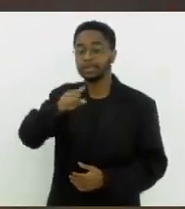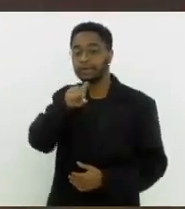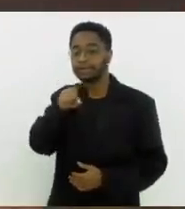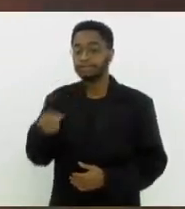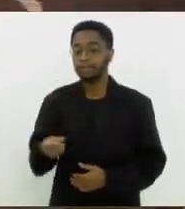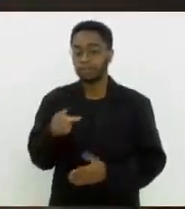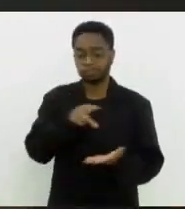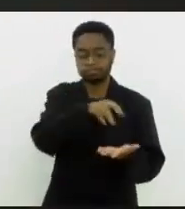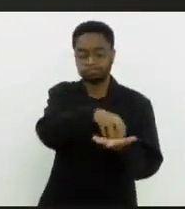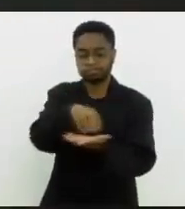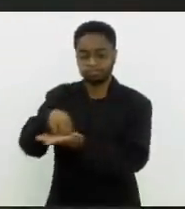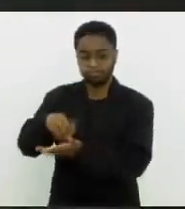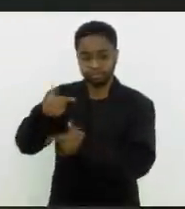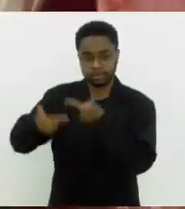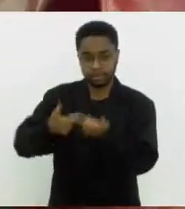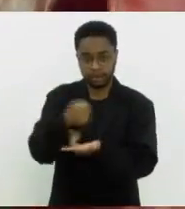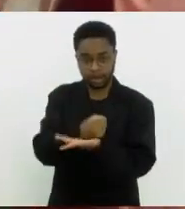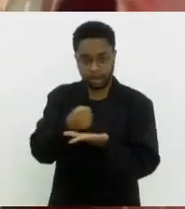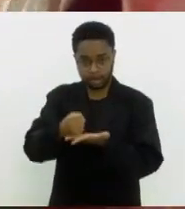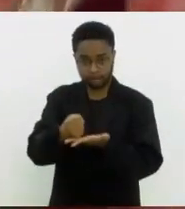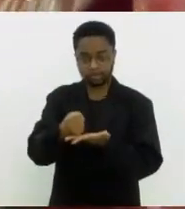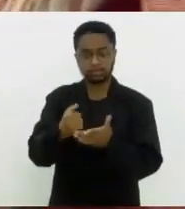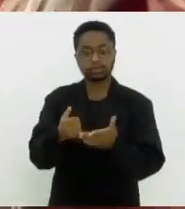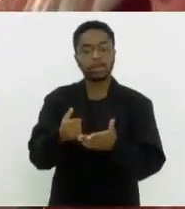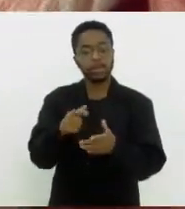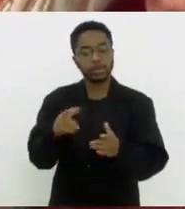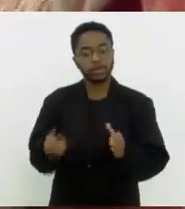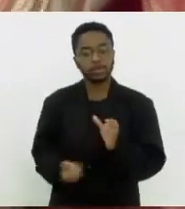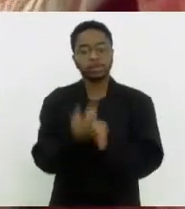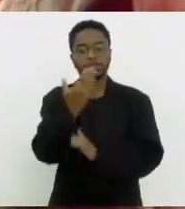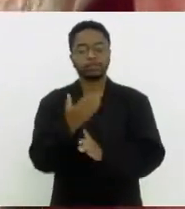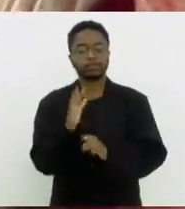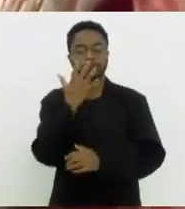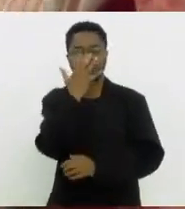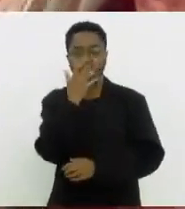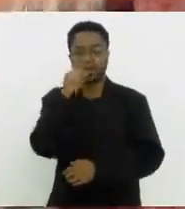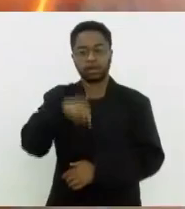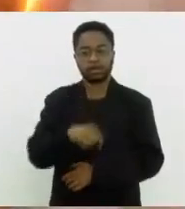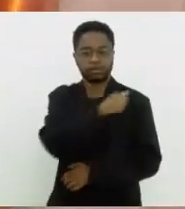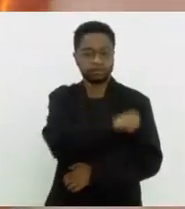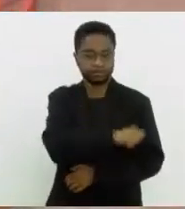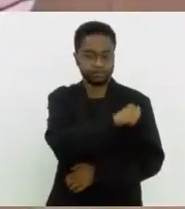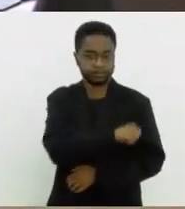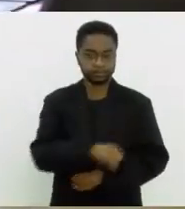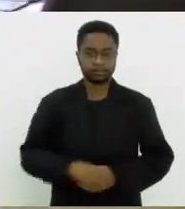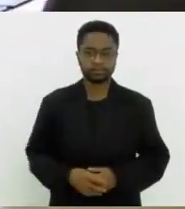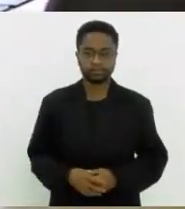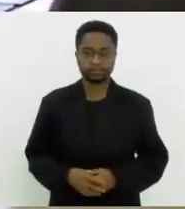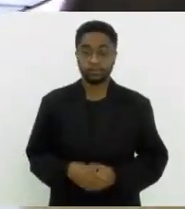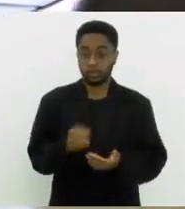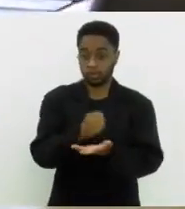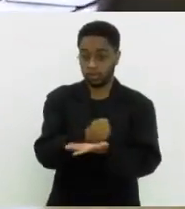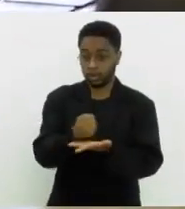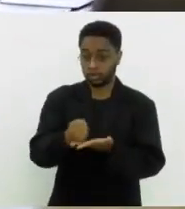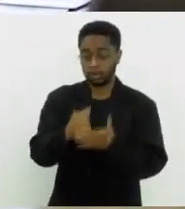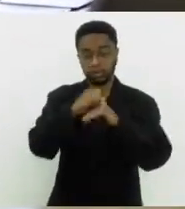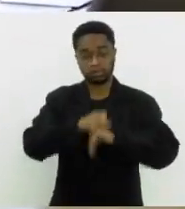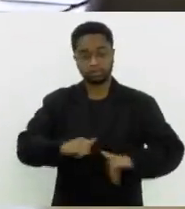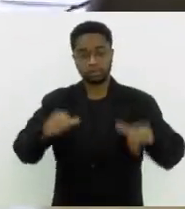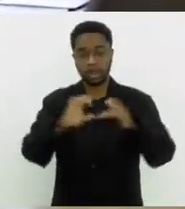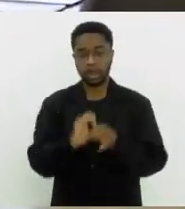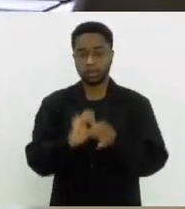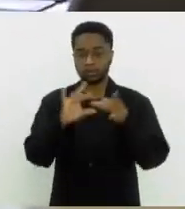de trabalho com carteira assinada foram criados em fevereiro no estado do Rio. Os cartórios lançam